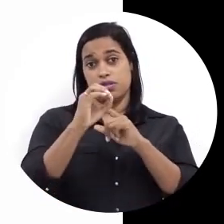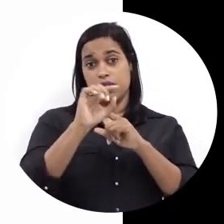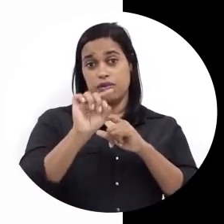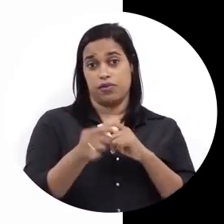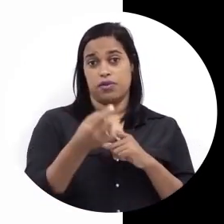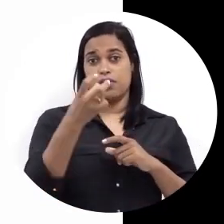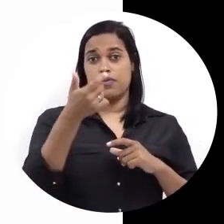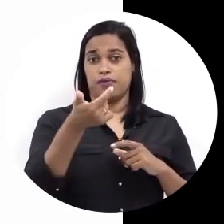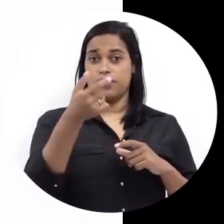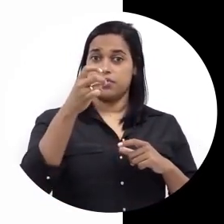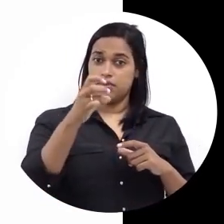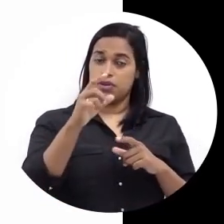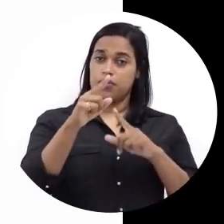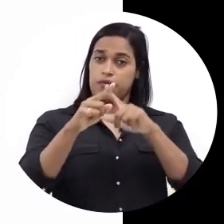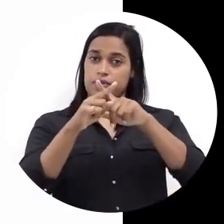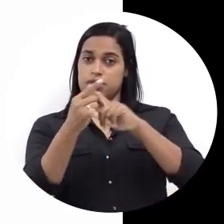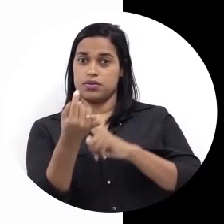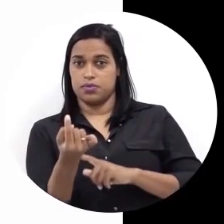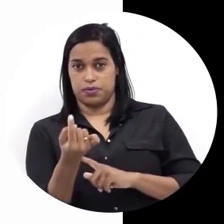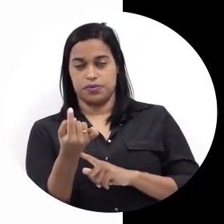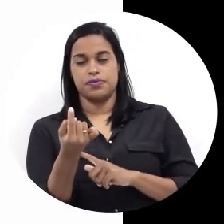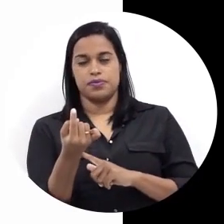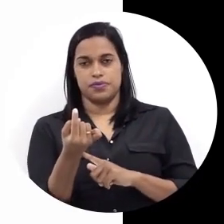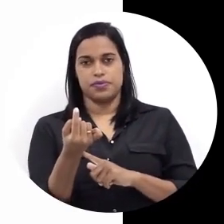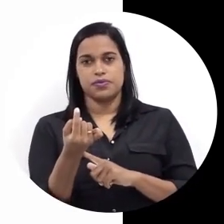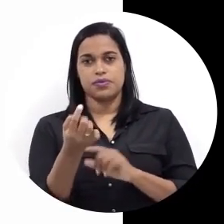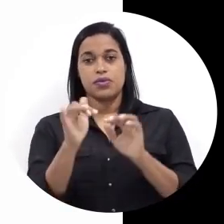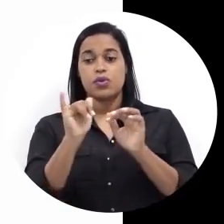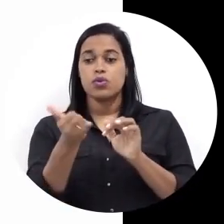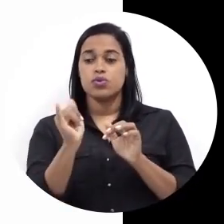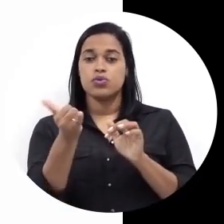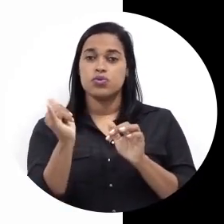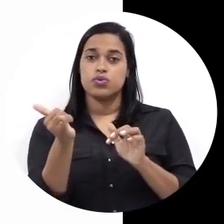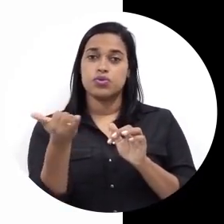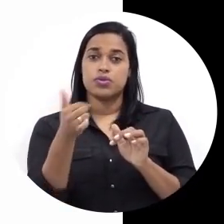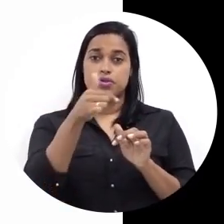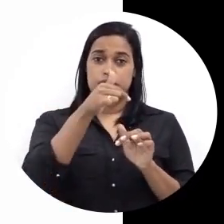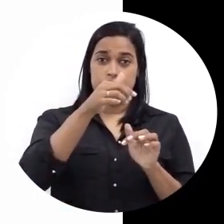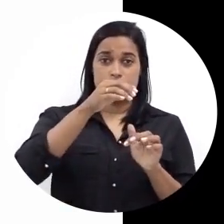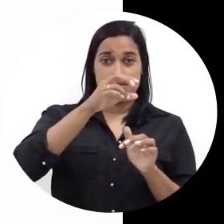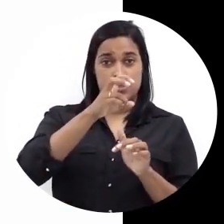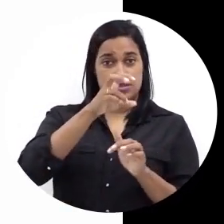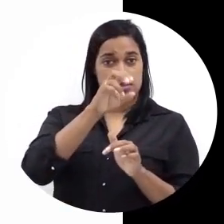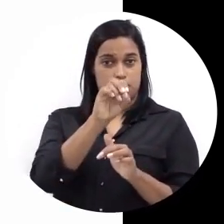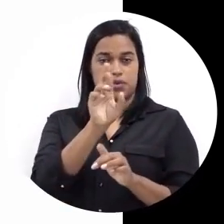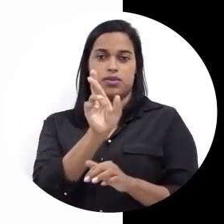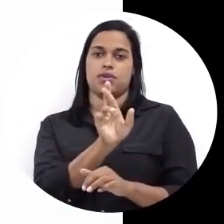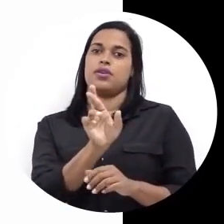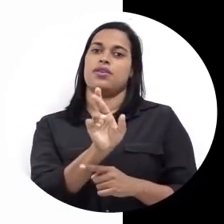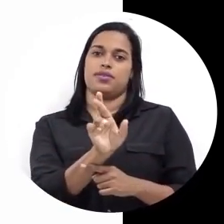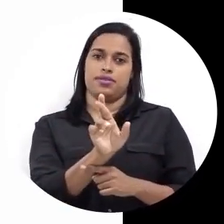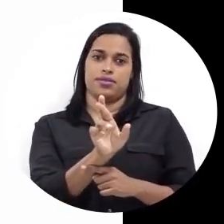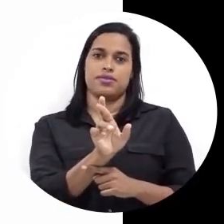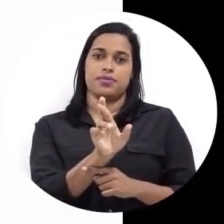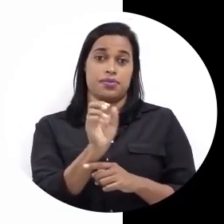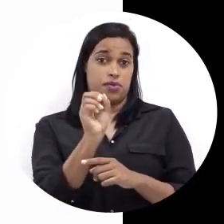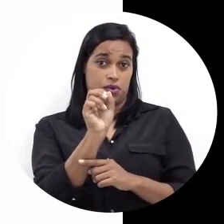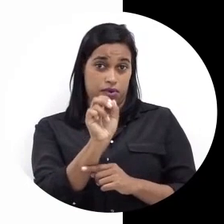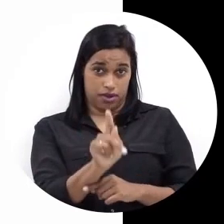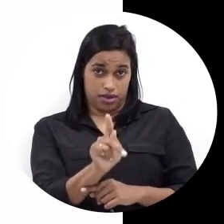0,25 vezes 1. O juro será R$ 750.